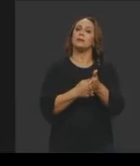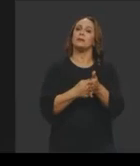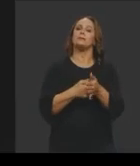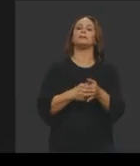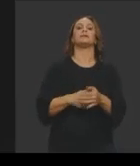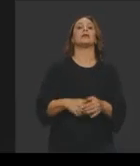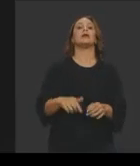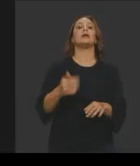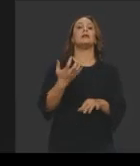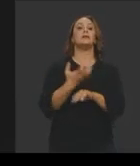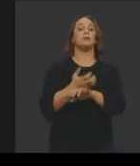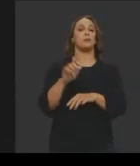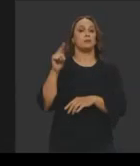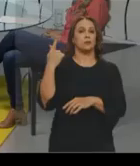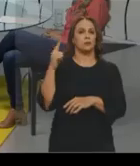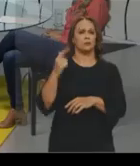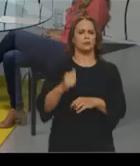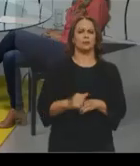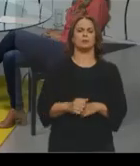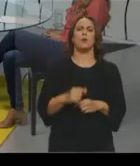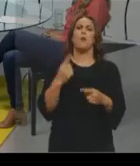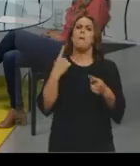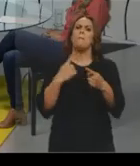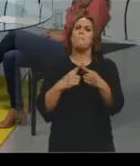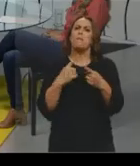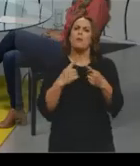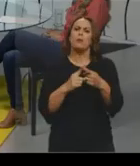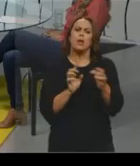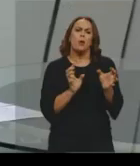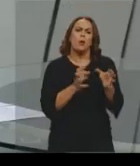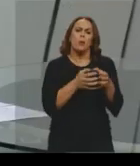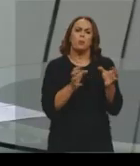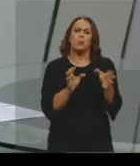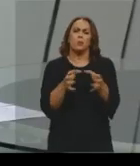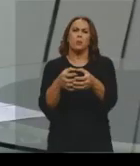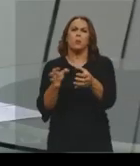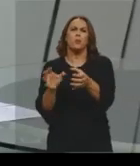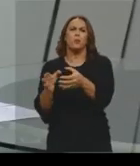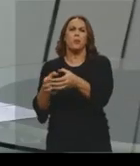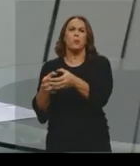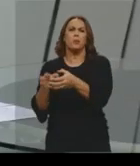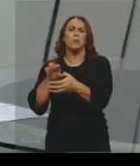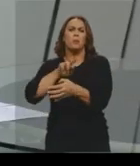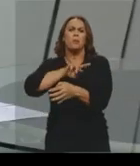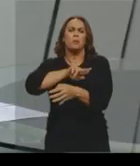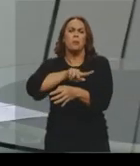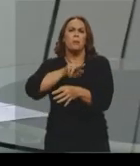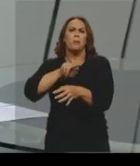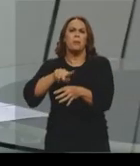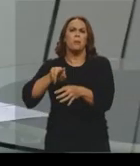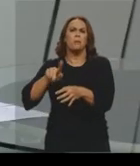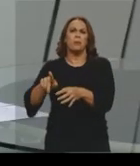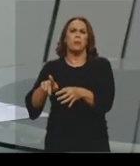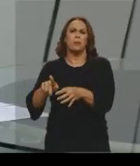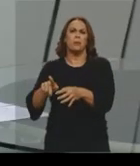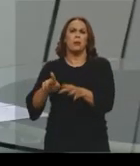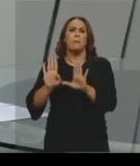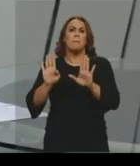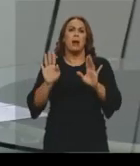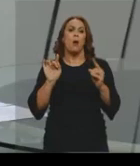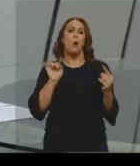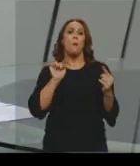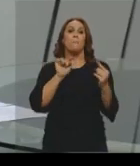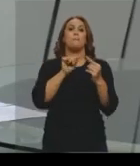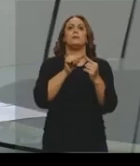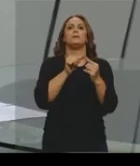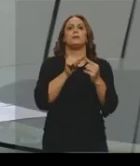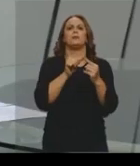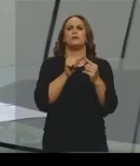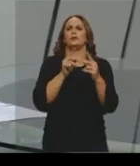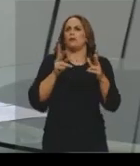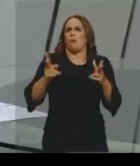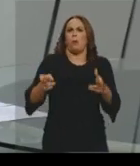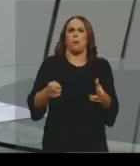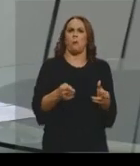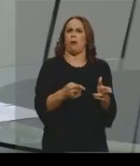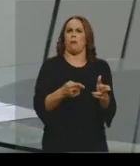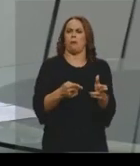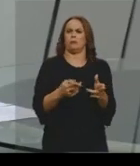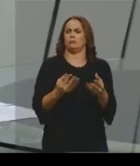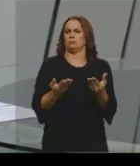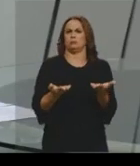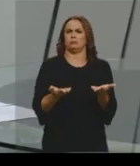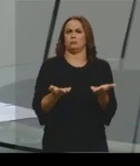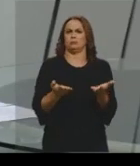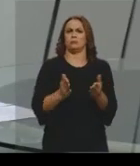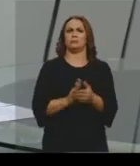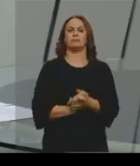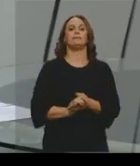os objetivos são os mesmos? A diferença nos modelos de blocos econômicos dá-se